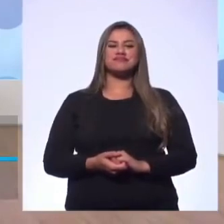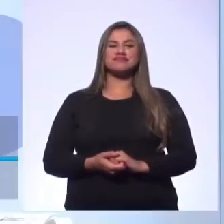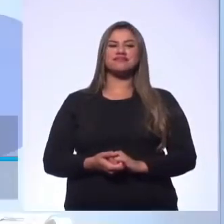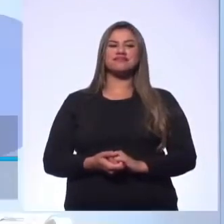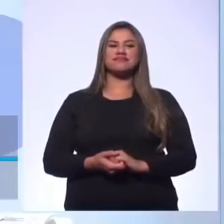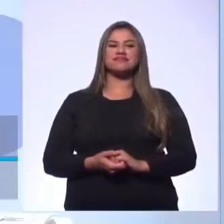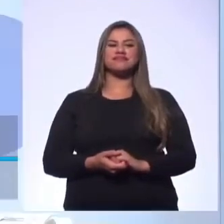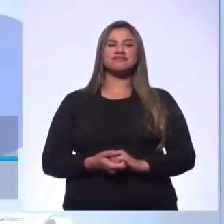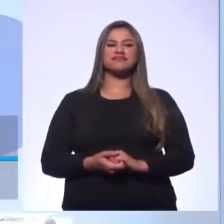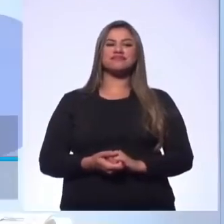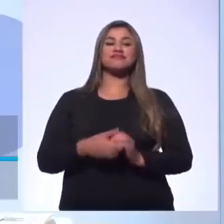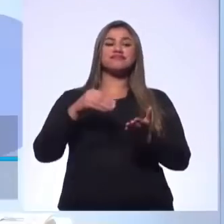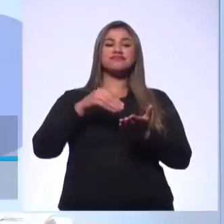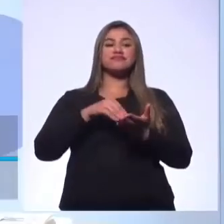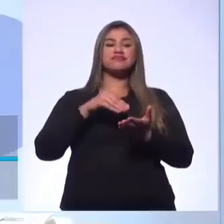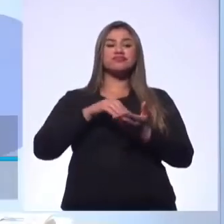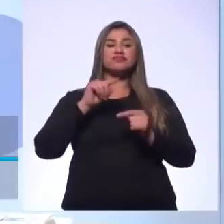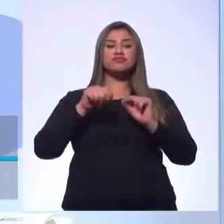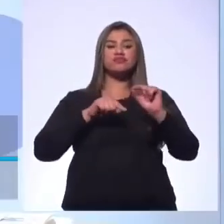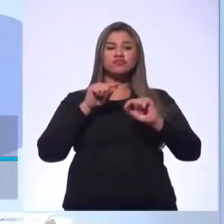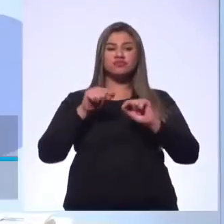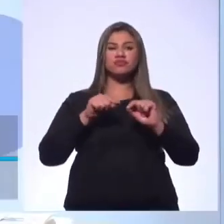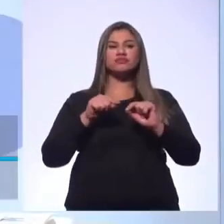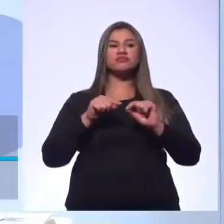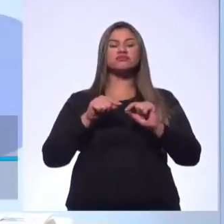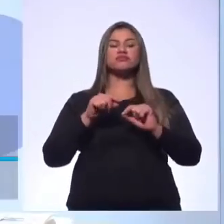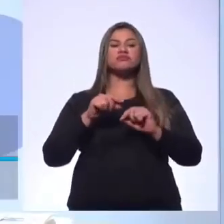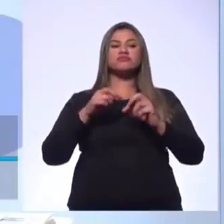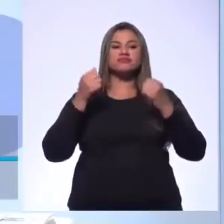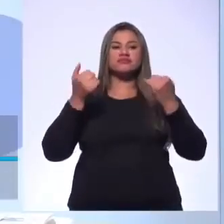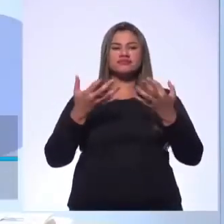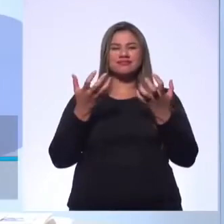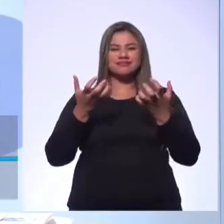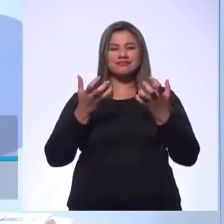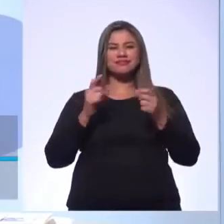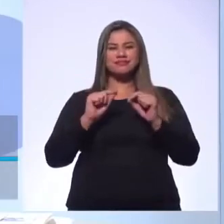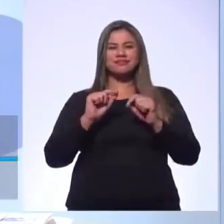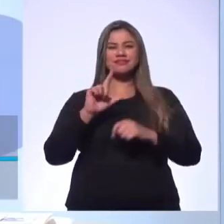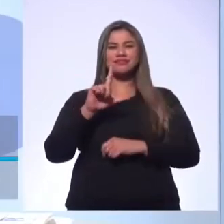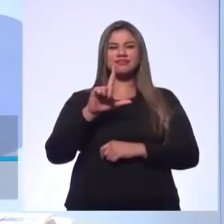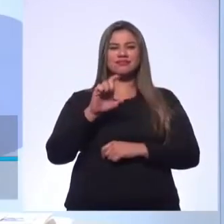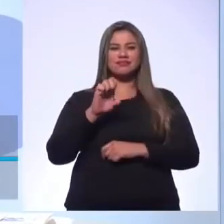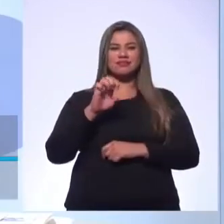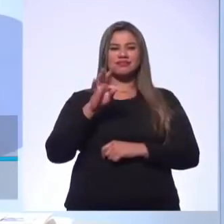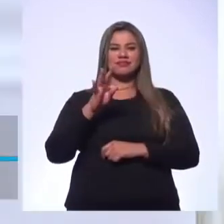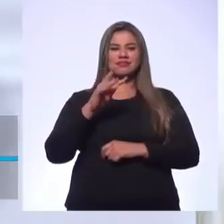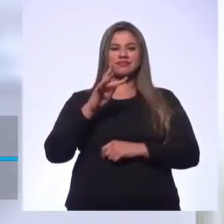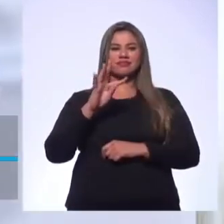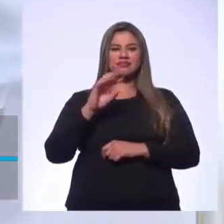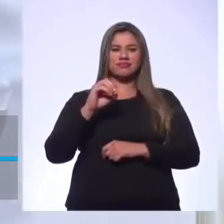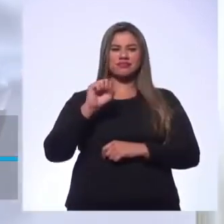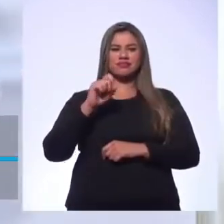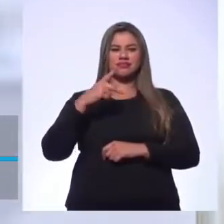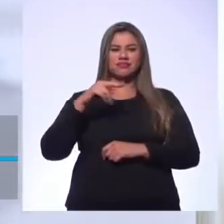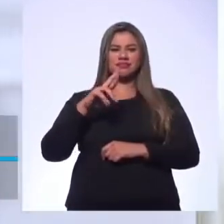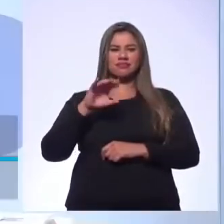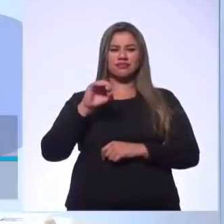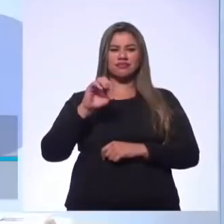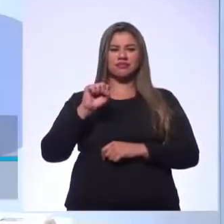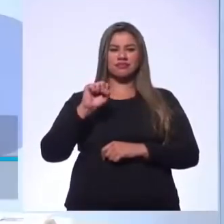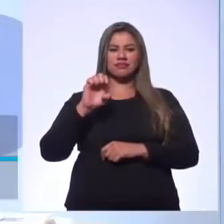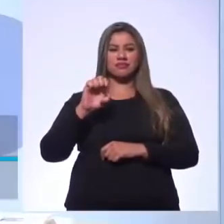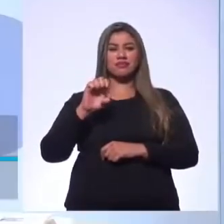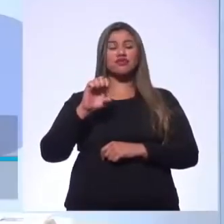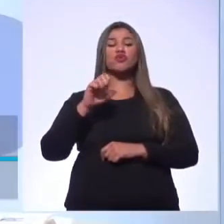acho que ficou faltando só, professor, eu gostaria de comentar, a leptospirose, que foi trazida aqui, por